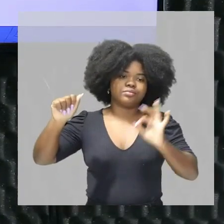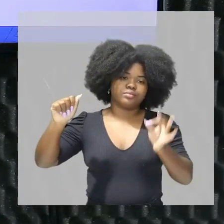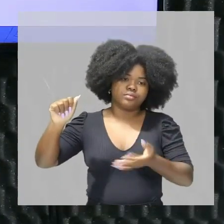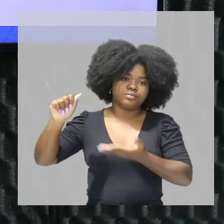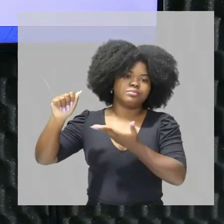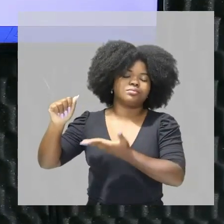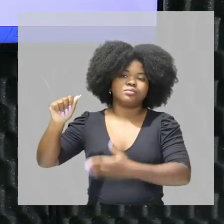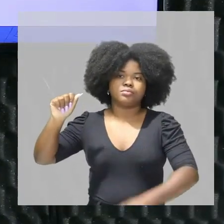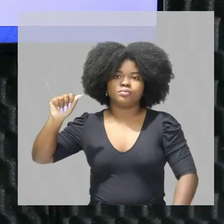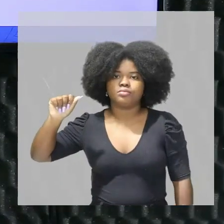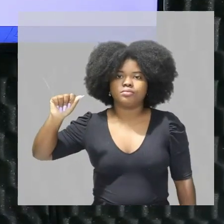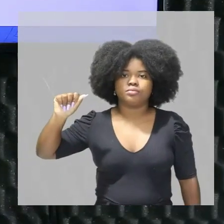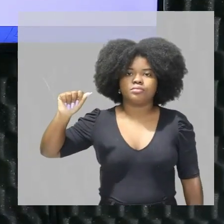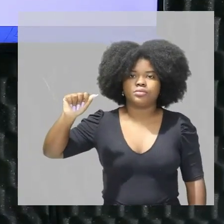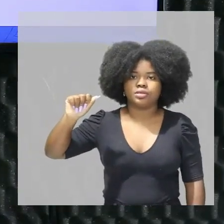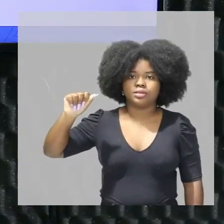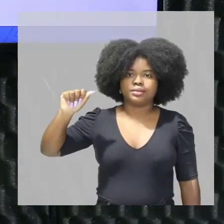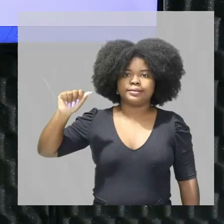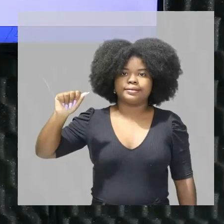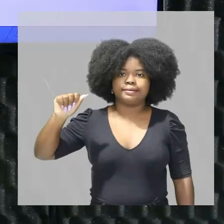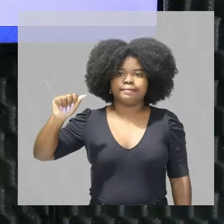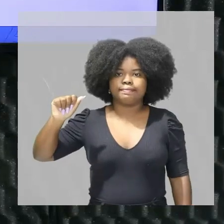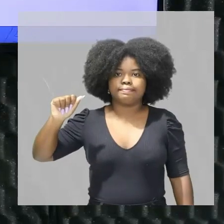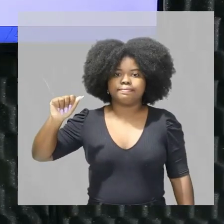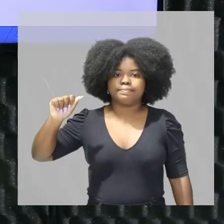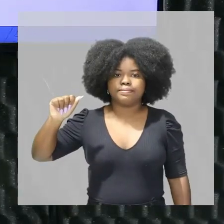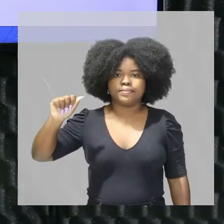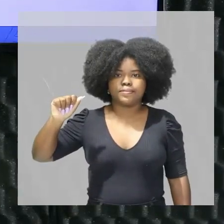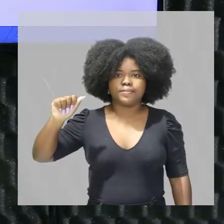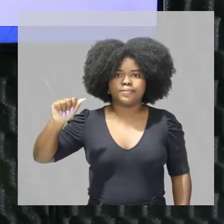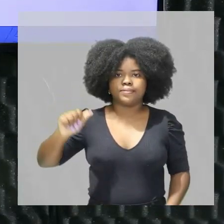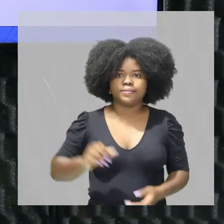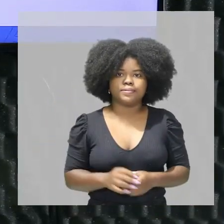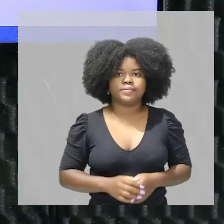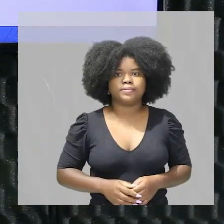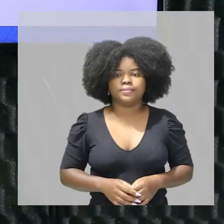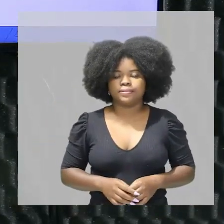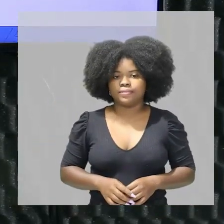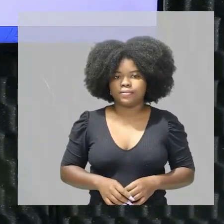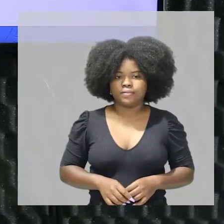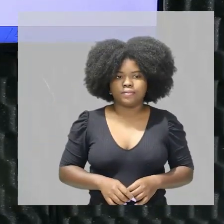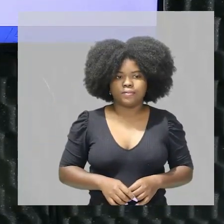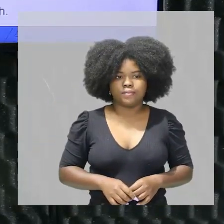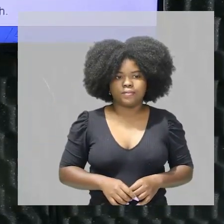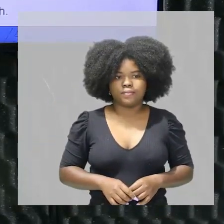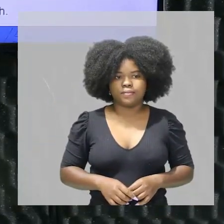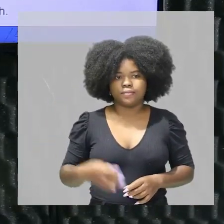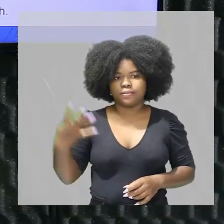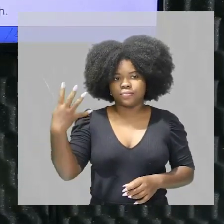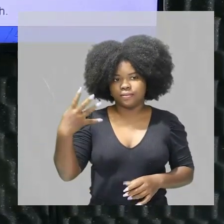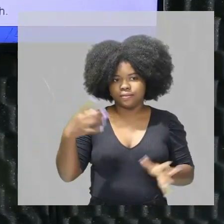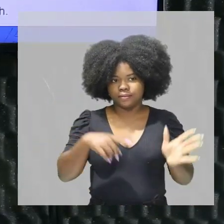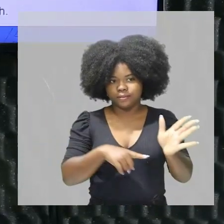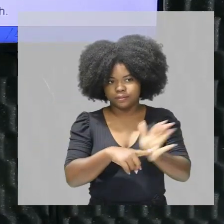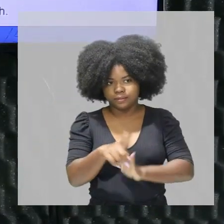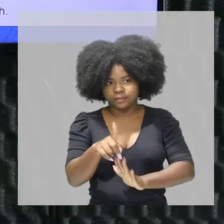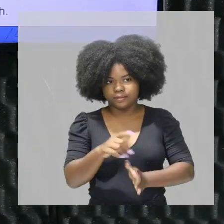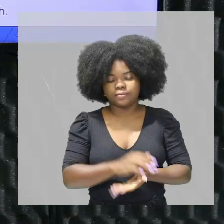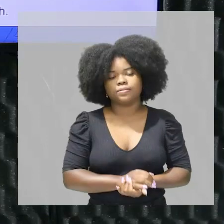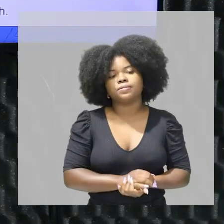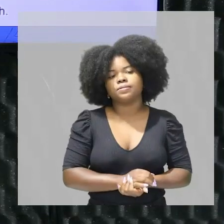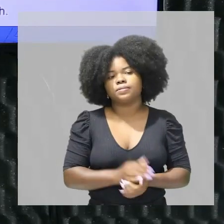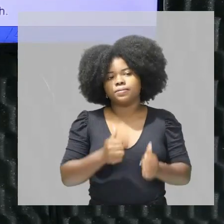muito legal para a gente assinalar marque para você aí a letra A Portanto vamos aqui seguir